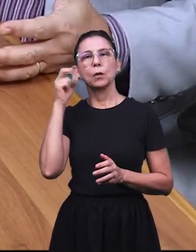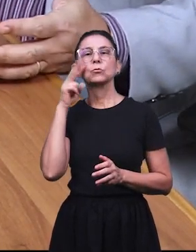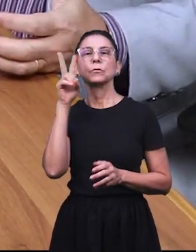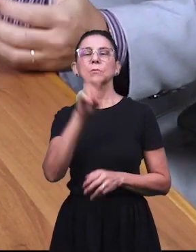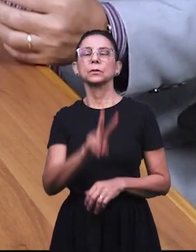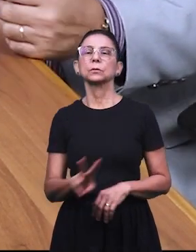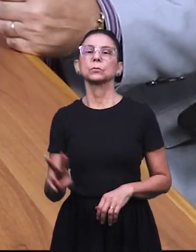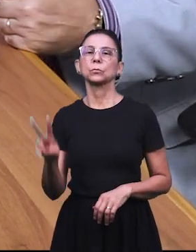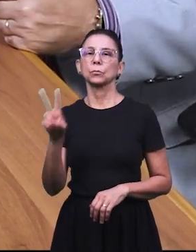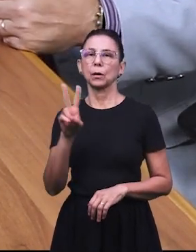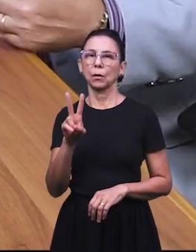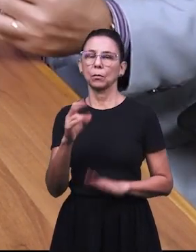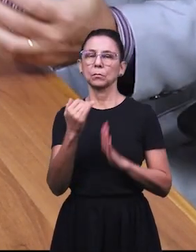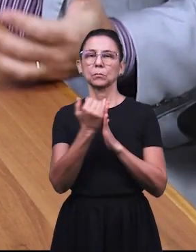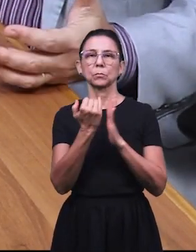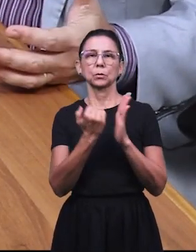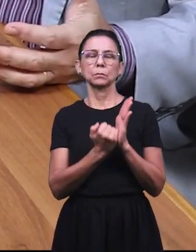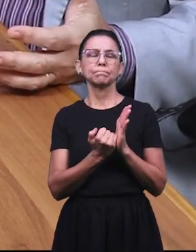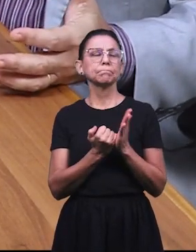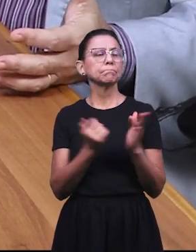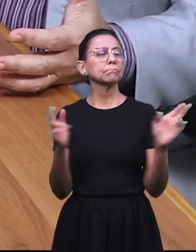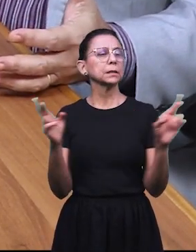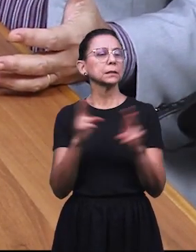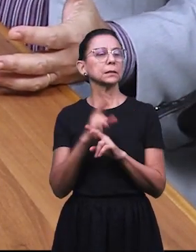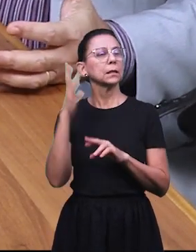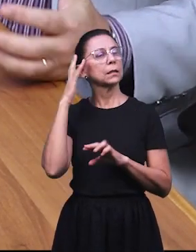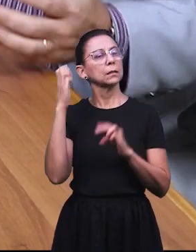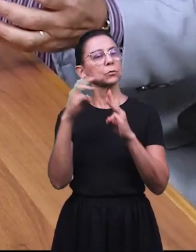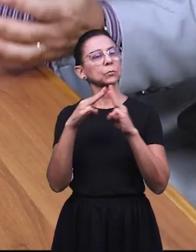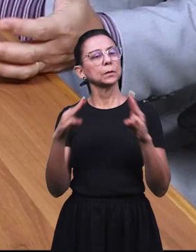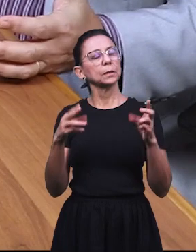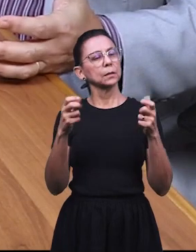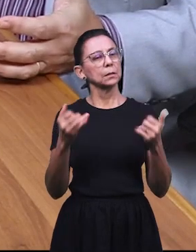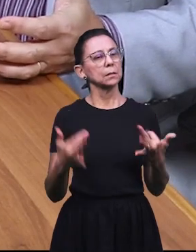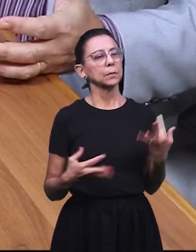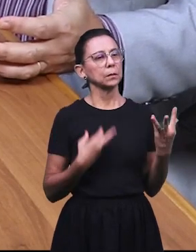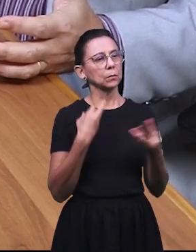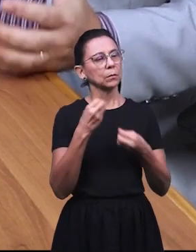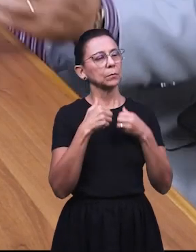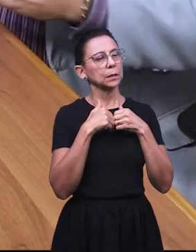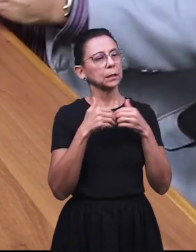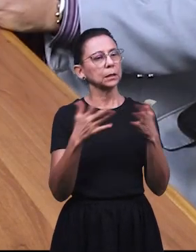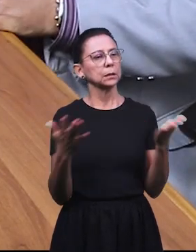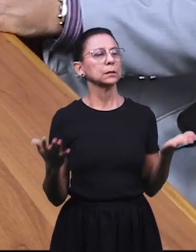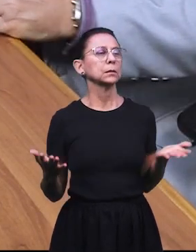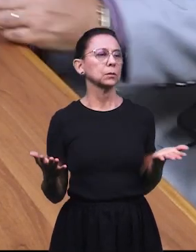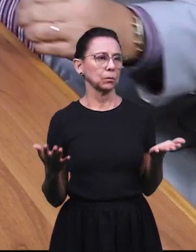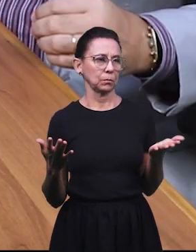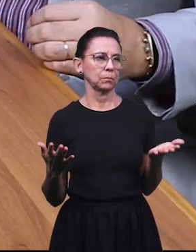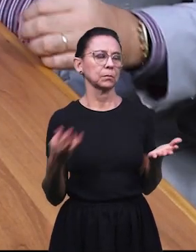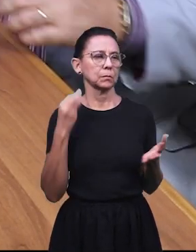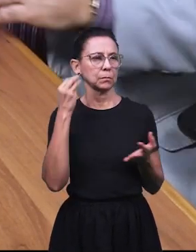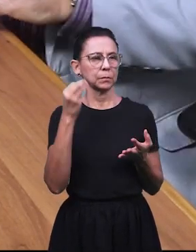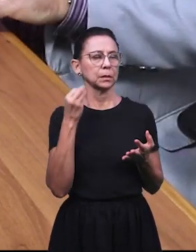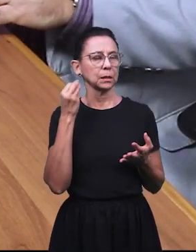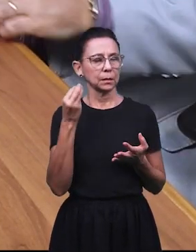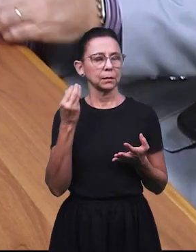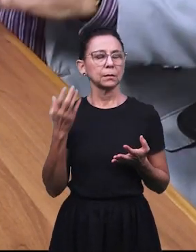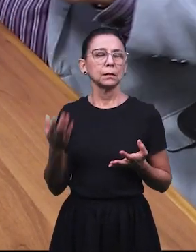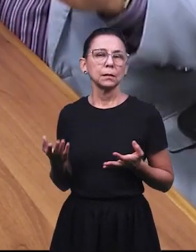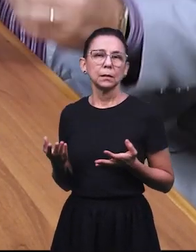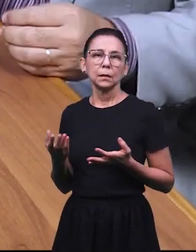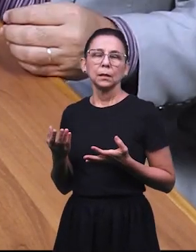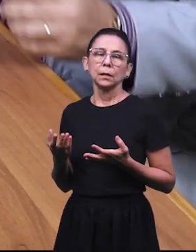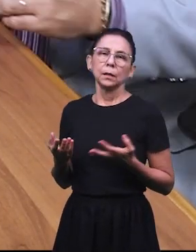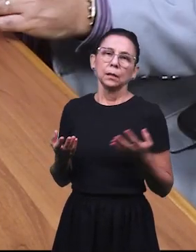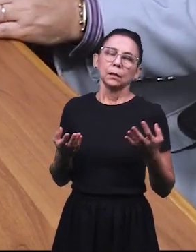audiovisual. E na sua relação com a Rádio Manaim, conta um pouquinho para quem está nos assistindo como é que foi construída essa relação, qual foi a sua experiência,